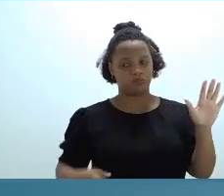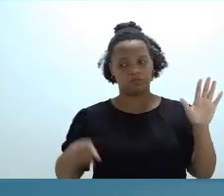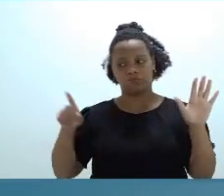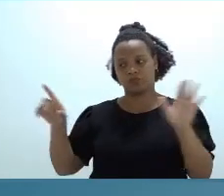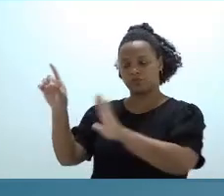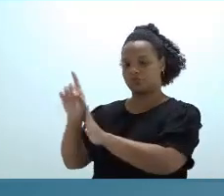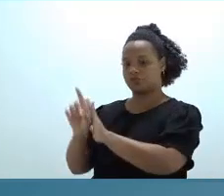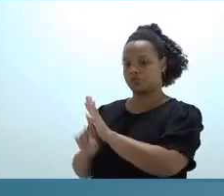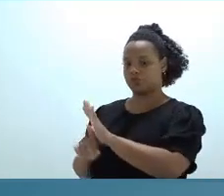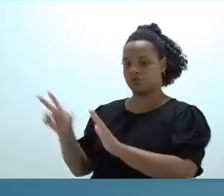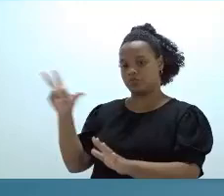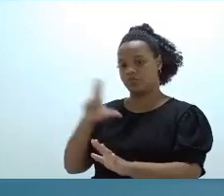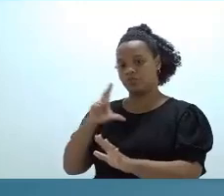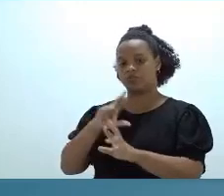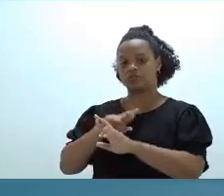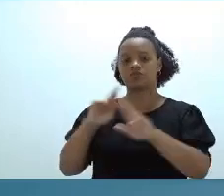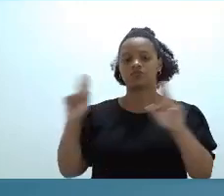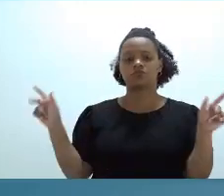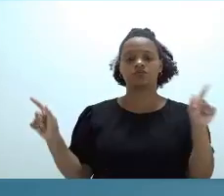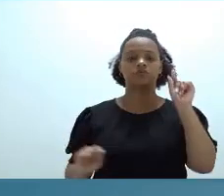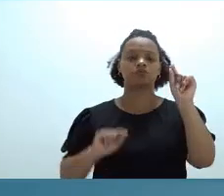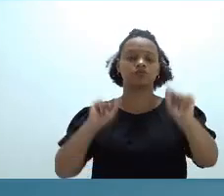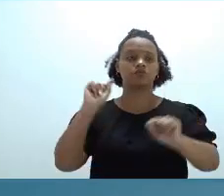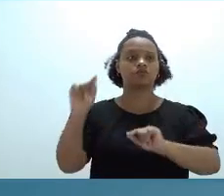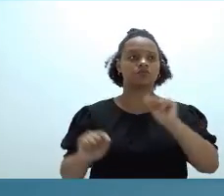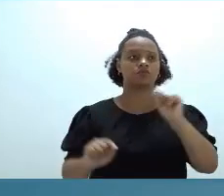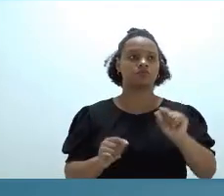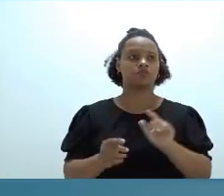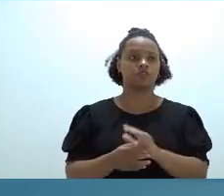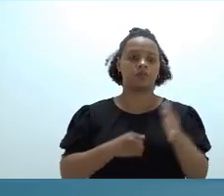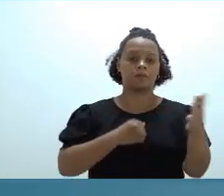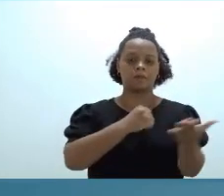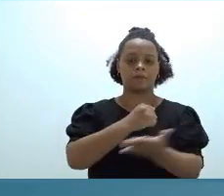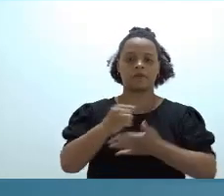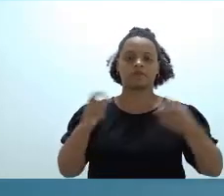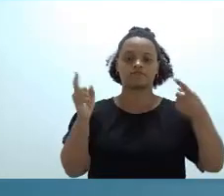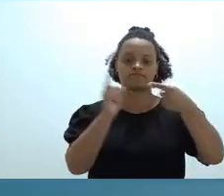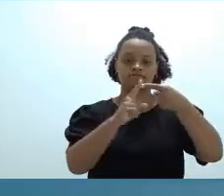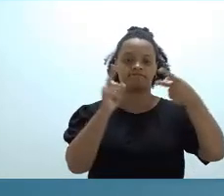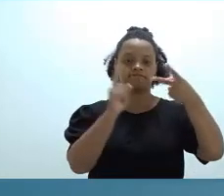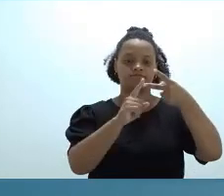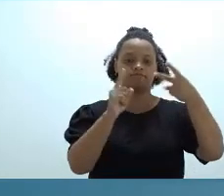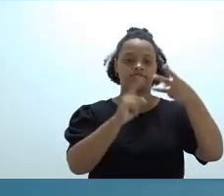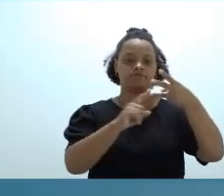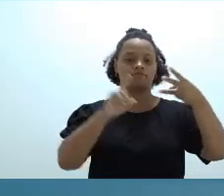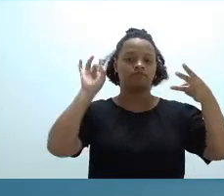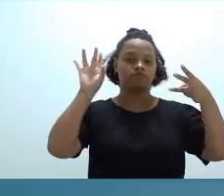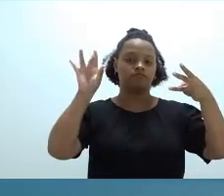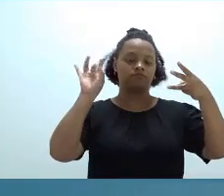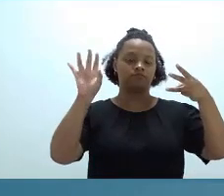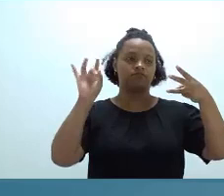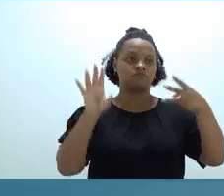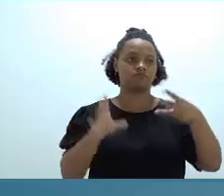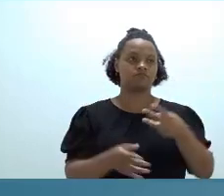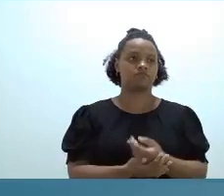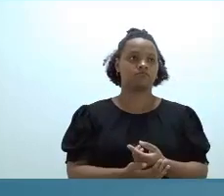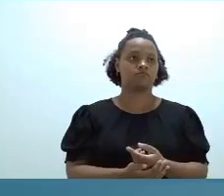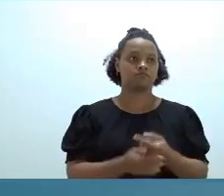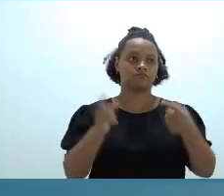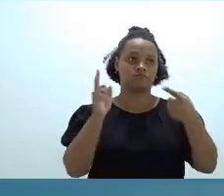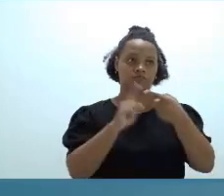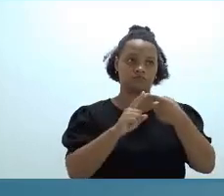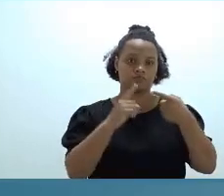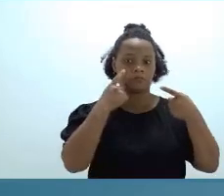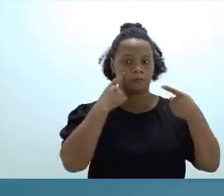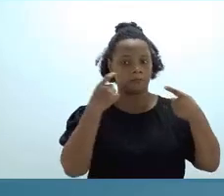do direito privado. E eles tinham por base três critérios principais, que era o